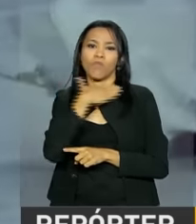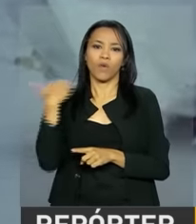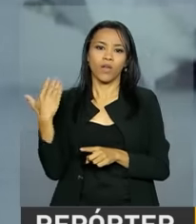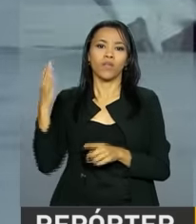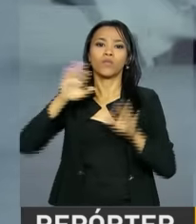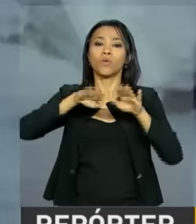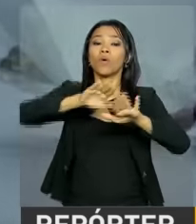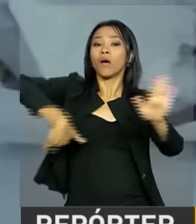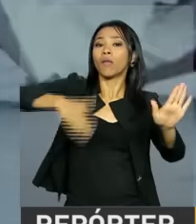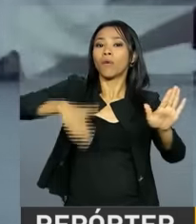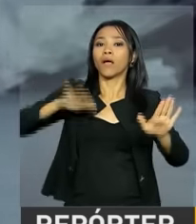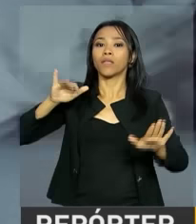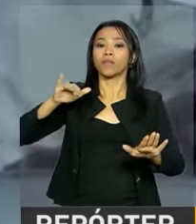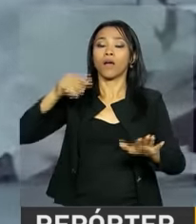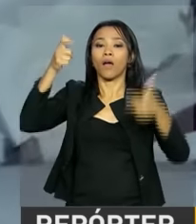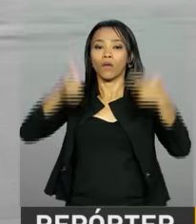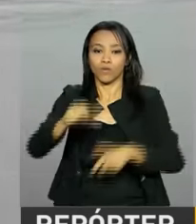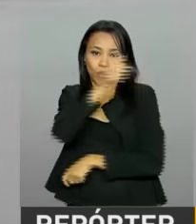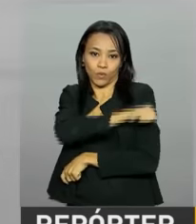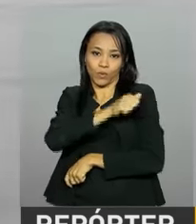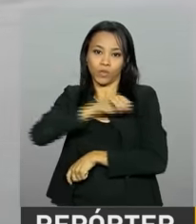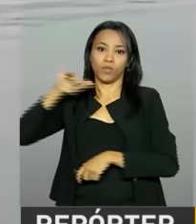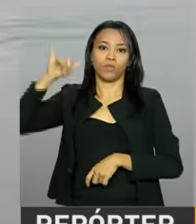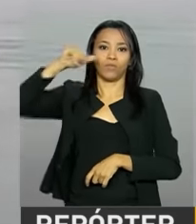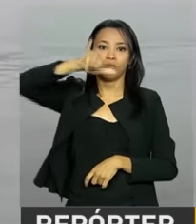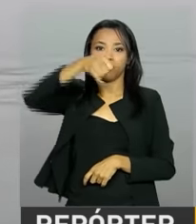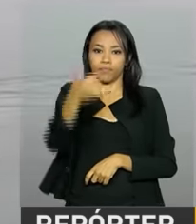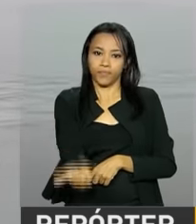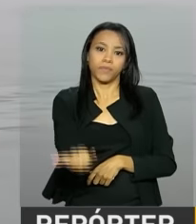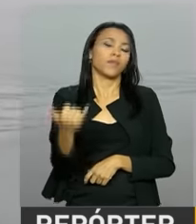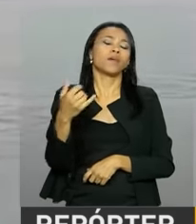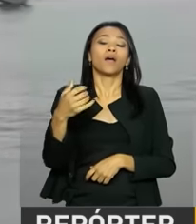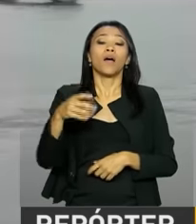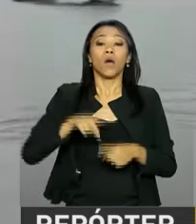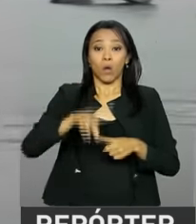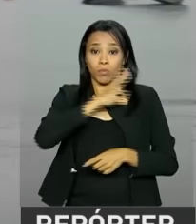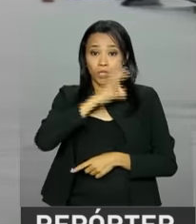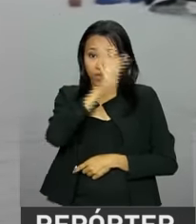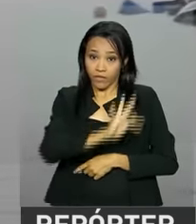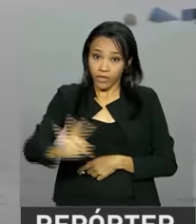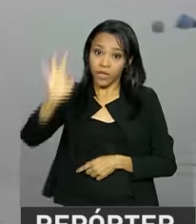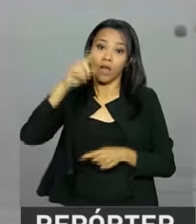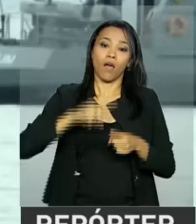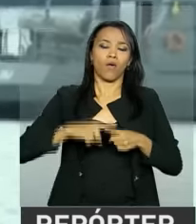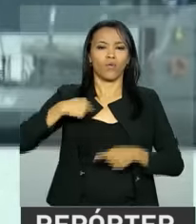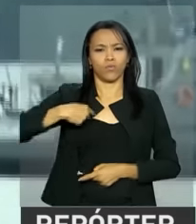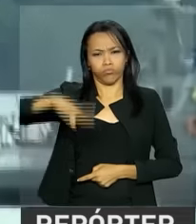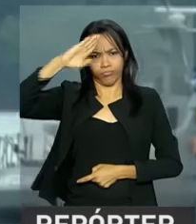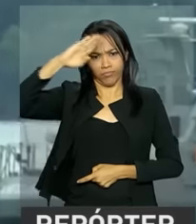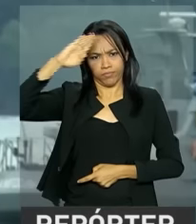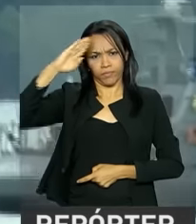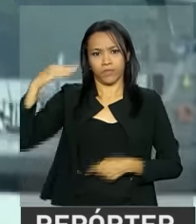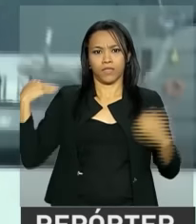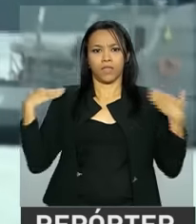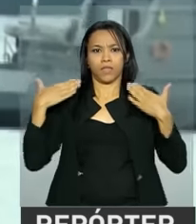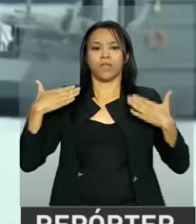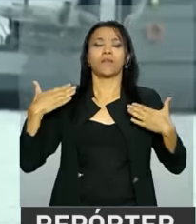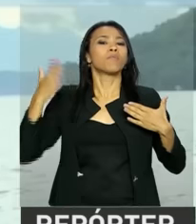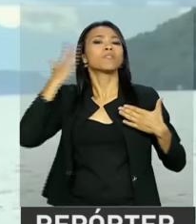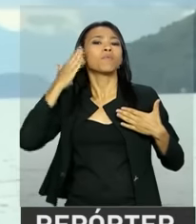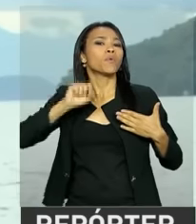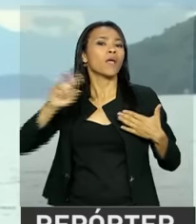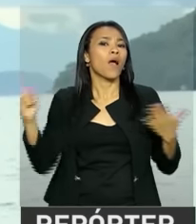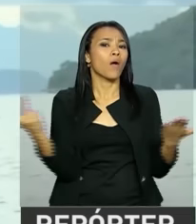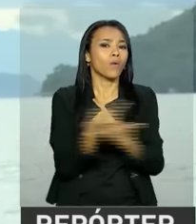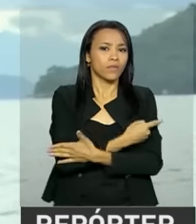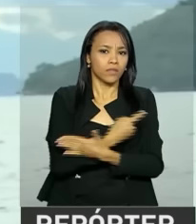de Janeiro na tarde de quinta-feira o Ministério Público a polícia federal e o comando da aeronáutica apuram as causas do acidente